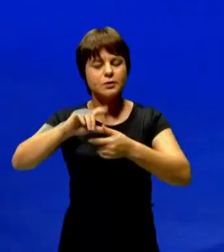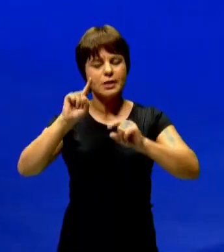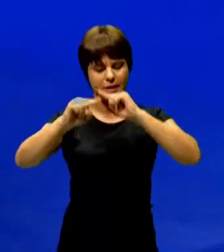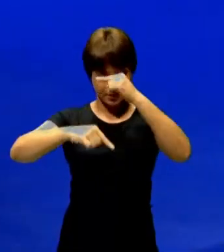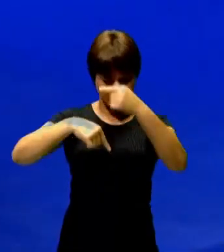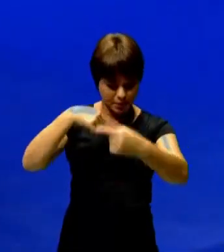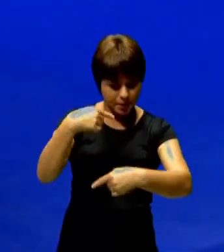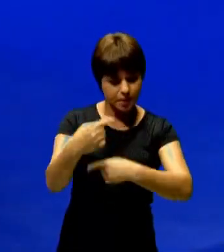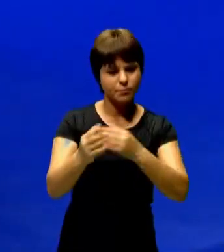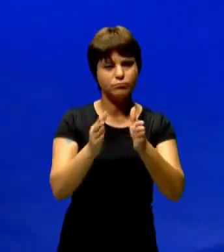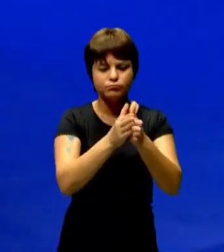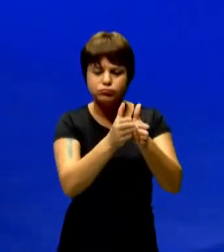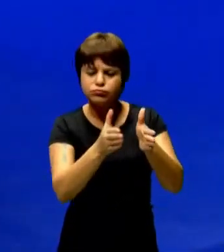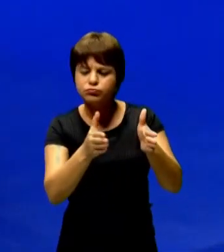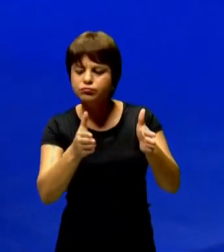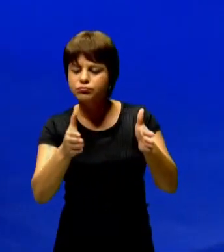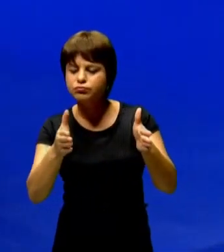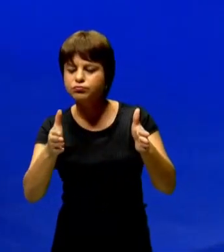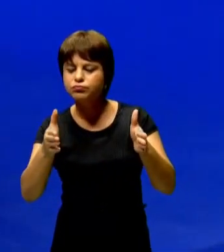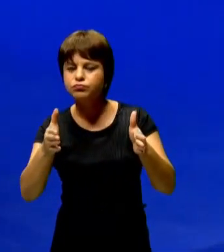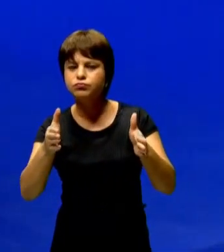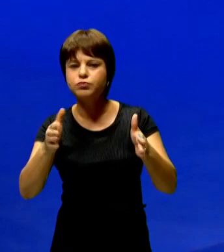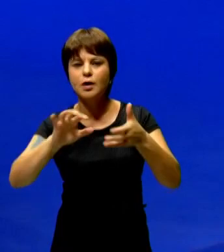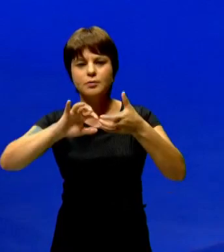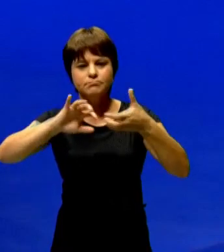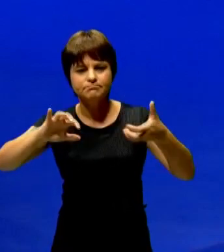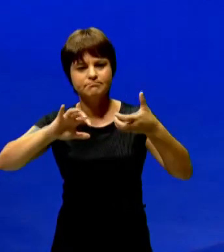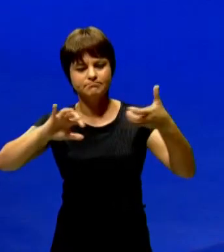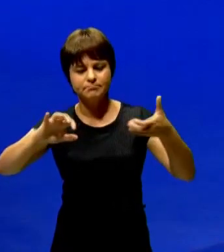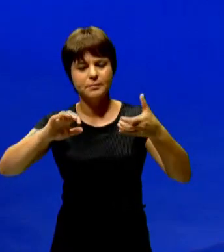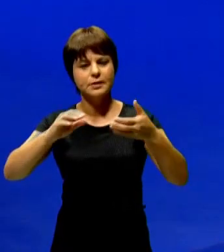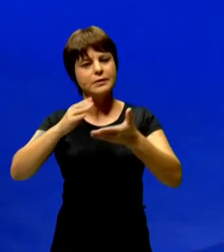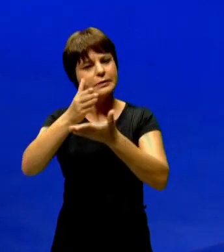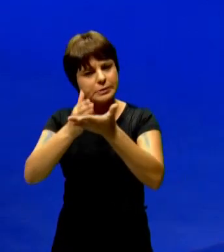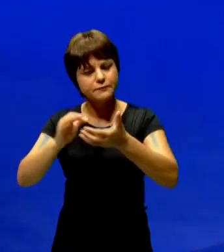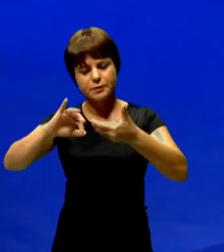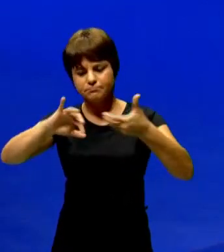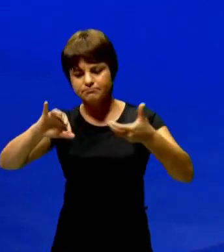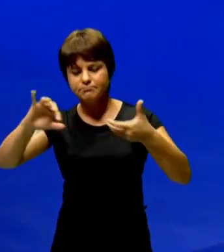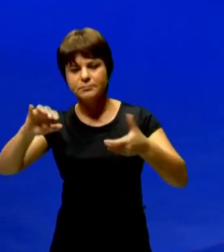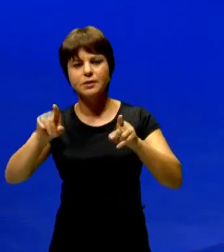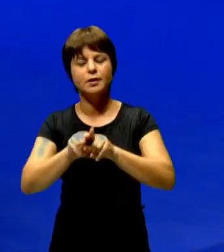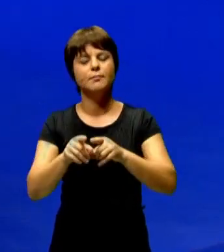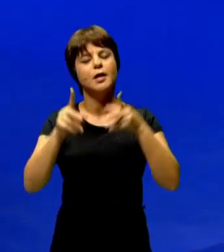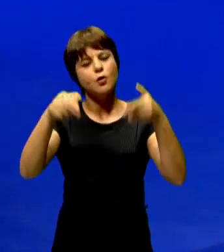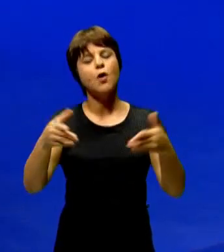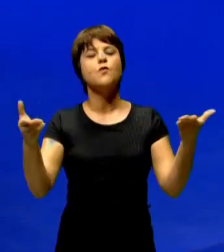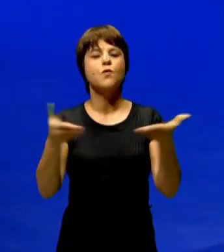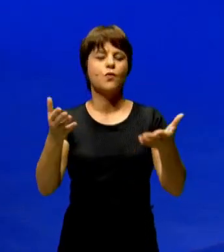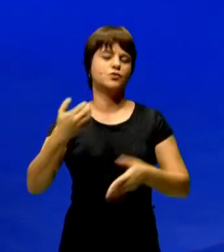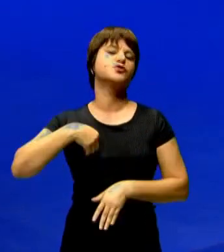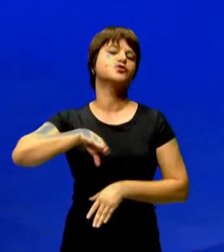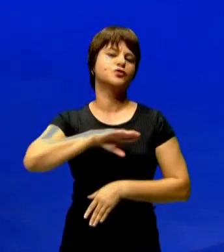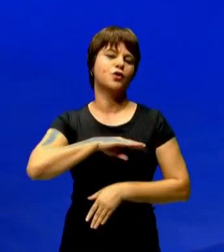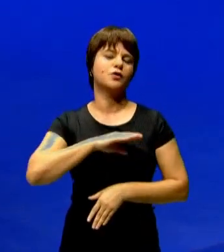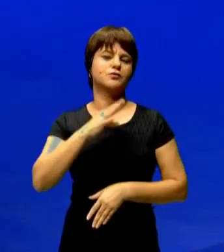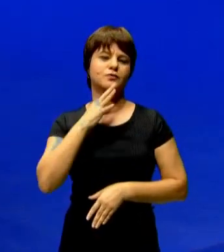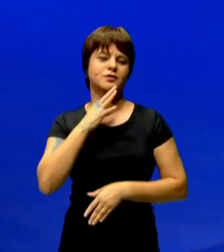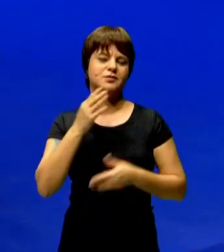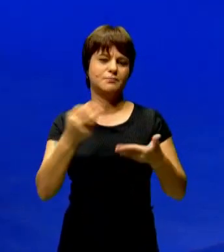do tempo também, vão passar por processos de fragmentação até formar os continentes que nós conhecemos